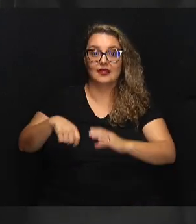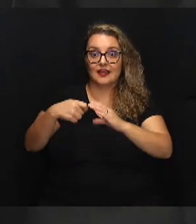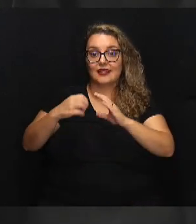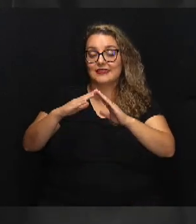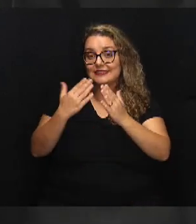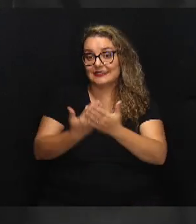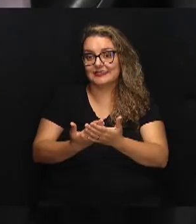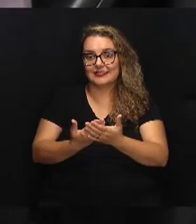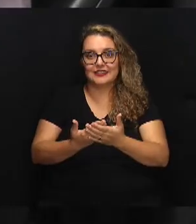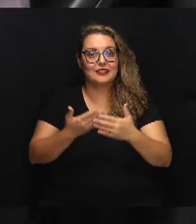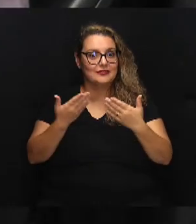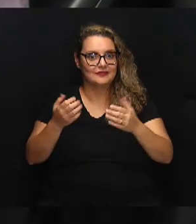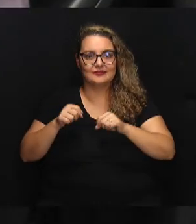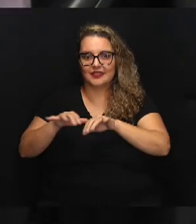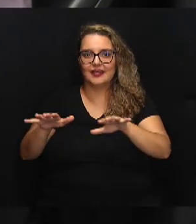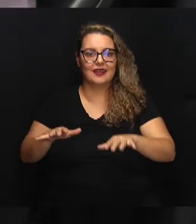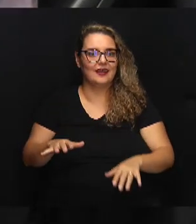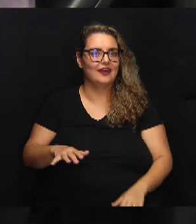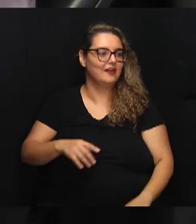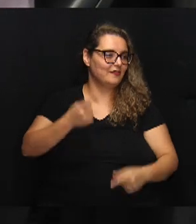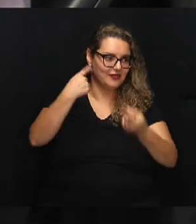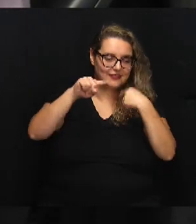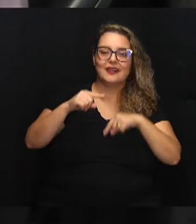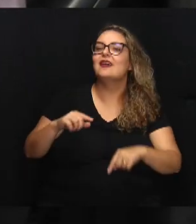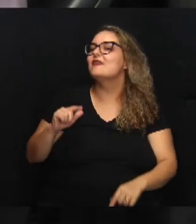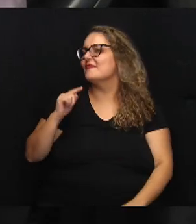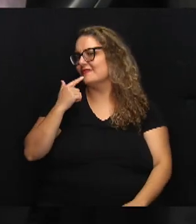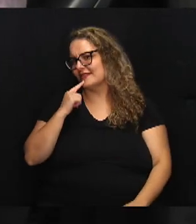Né? E foi um sucesso. Foi super engraçado.